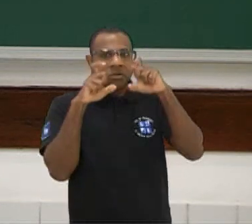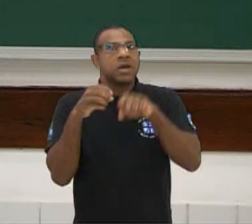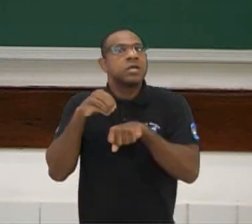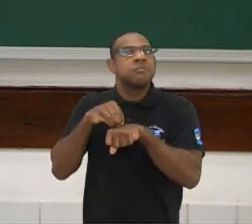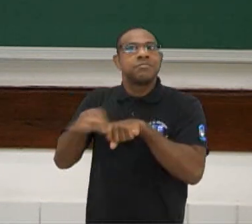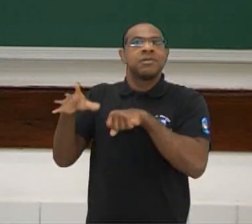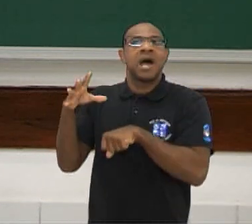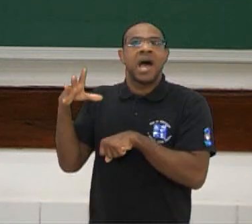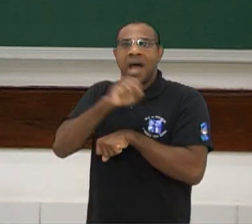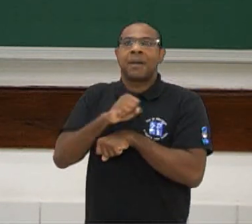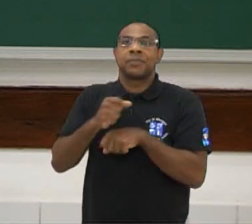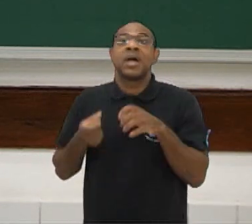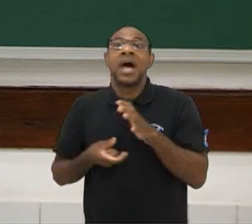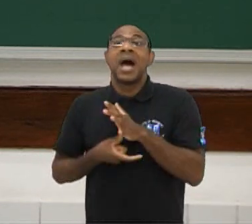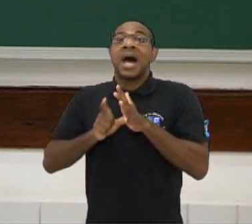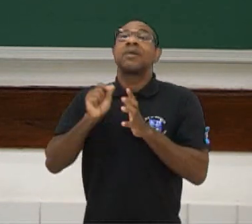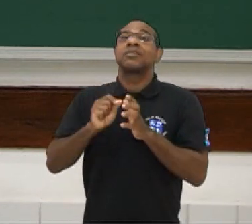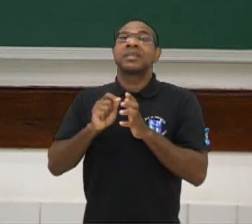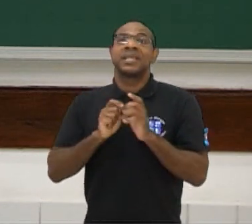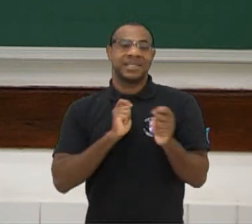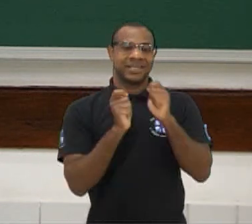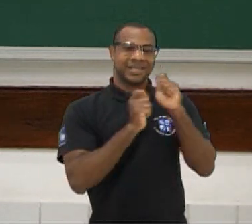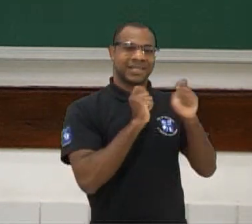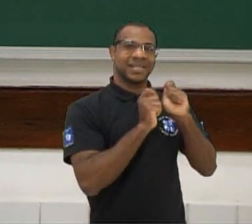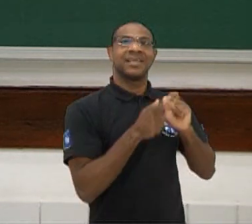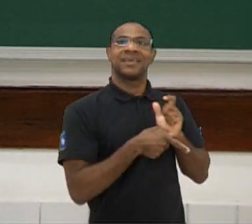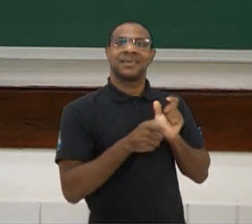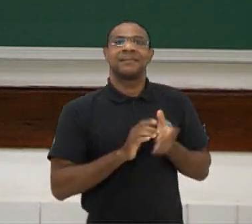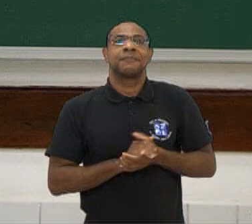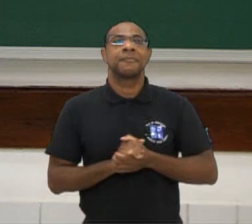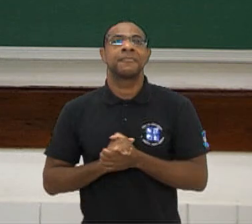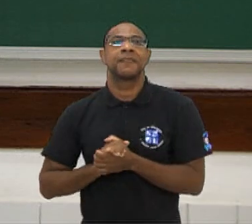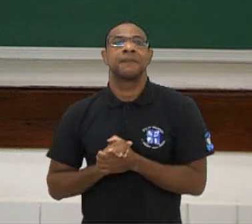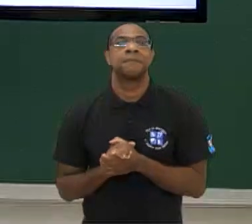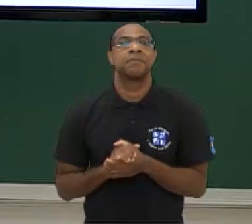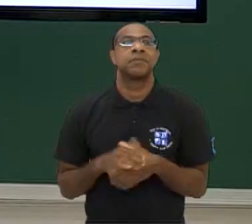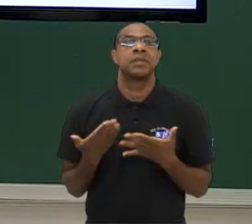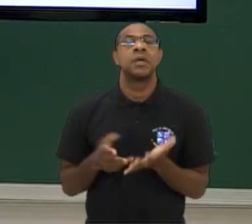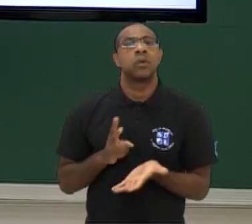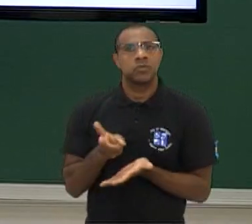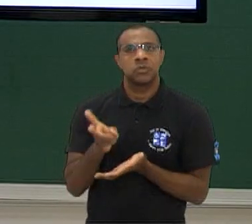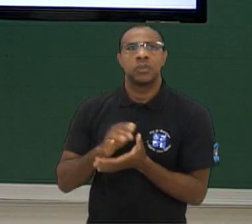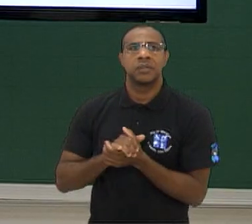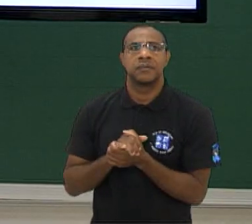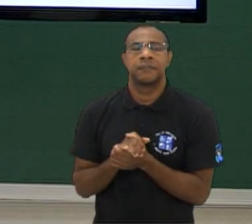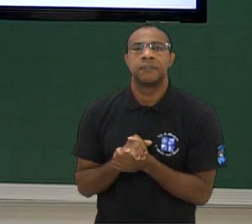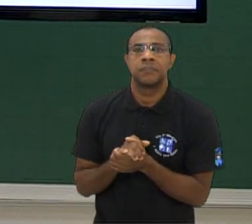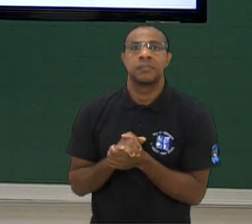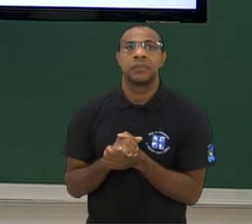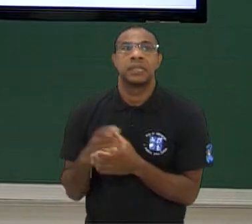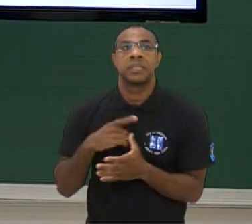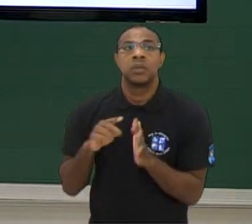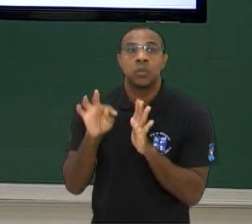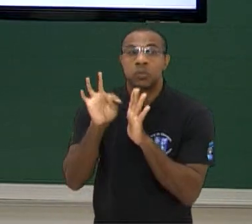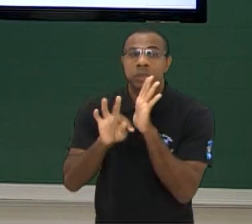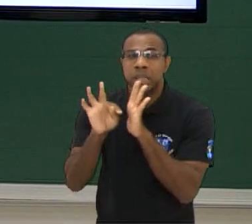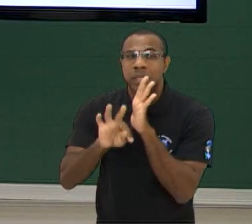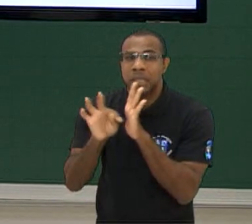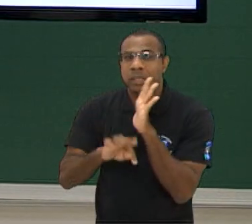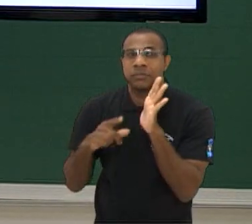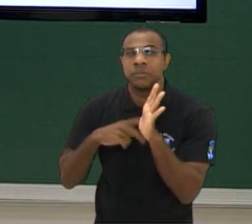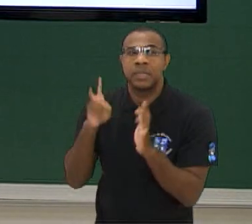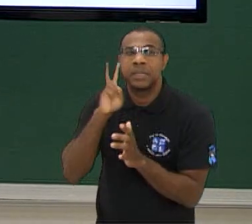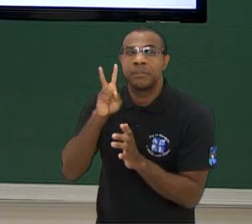seja noticioso e espalhar isso pela rede. Continuando, nós temos o texto e nós